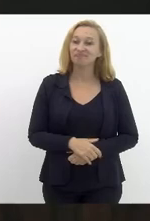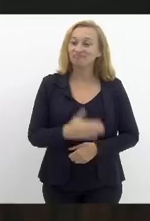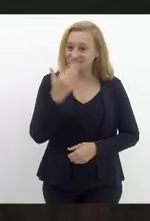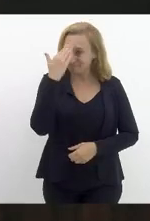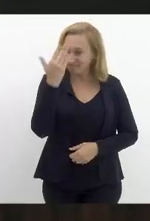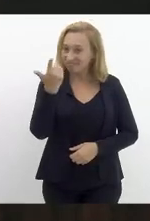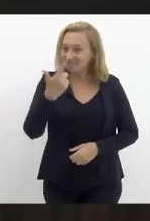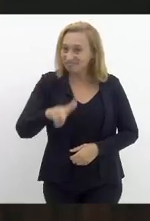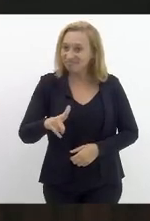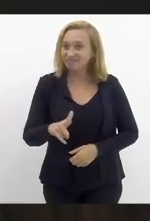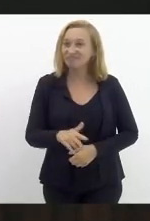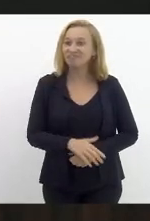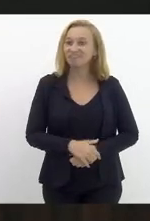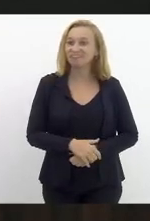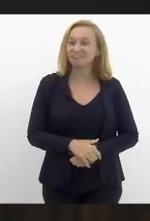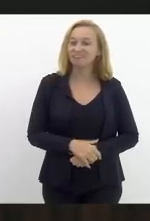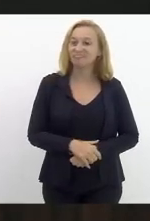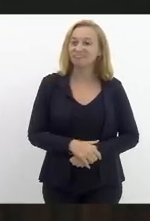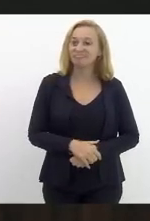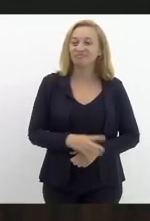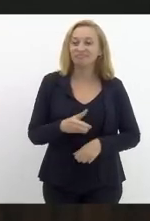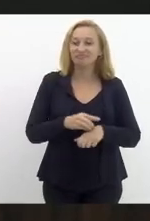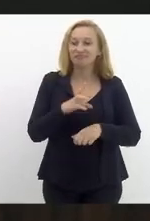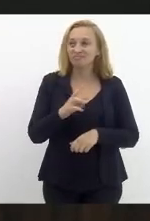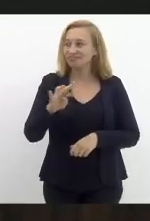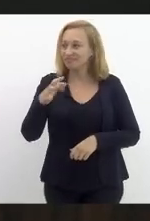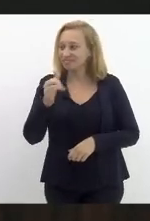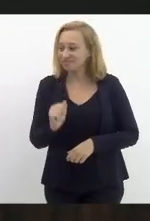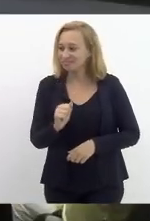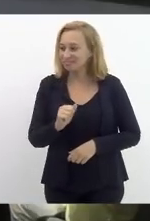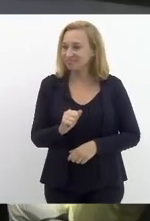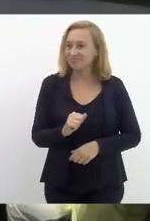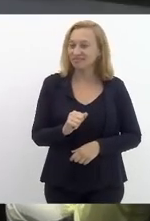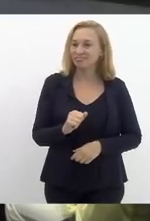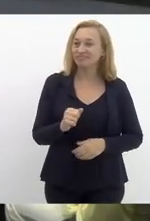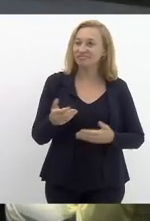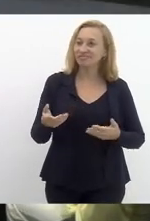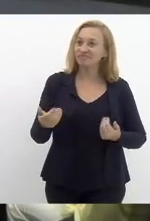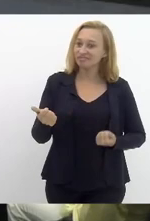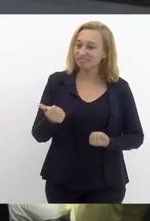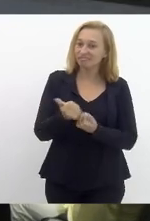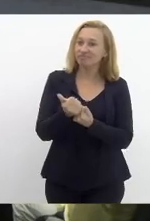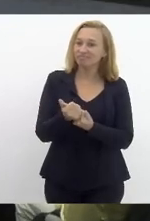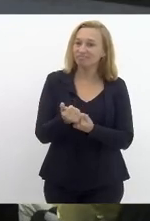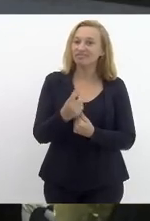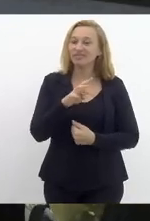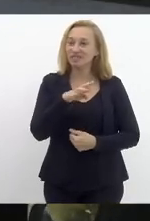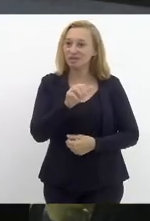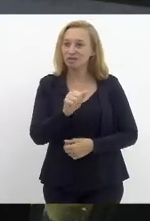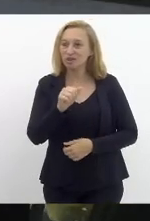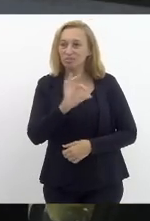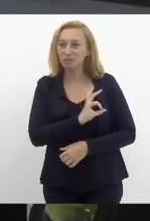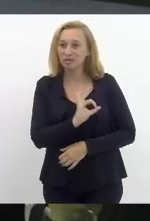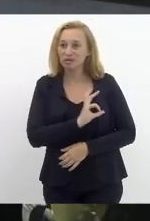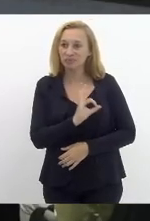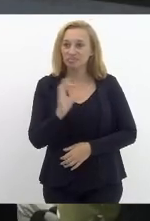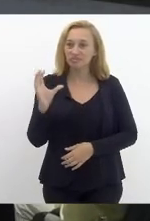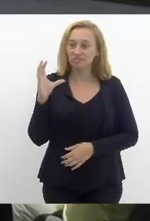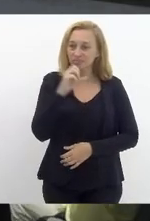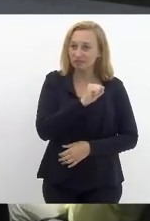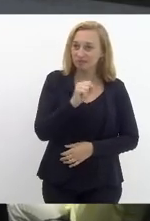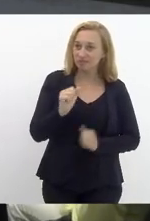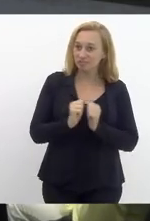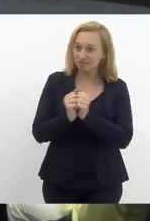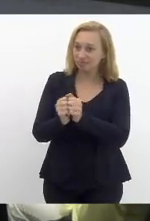agradecer mais uma vez a doutora Renata Amaral, que veio aqui para colaborar da Academia de Polícia. Logo, logo vocês vão estar